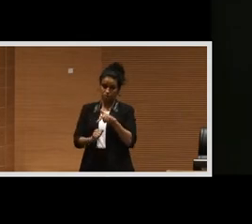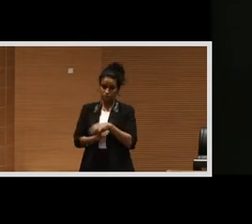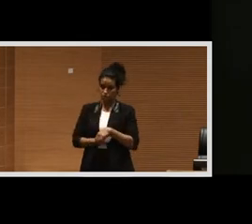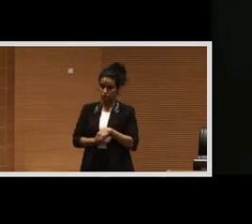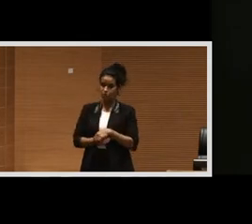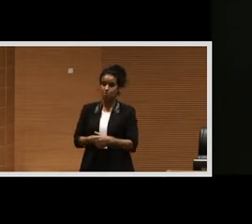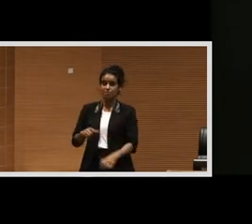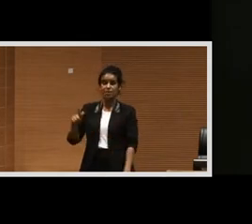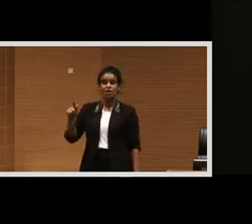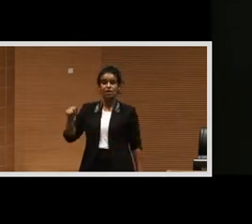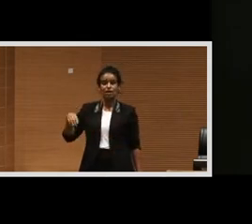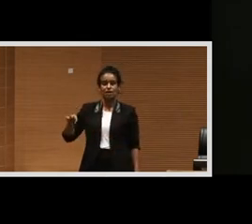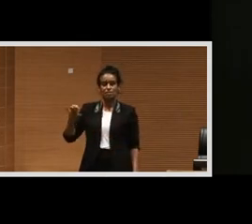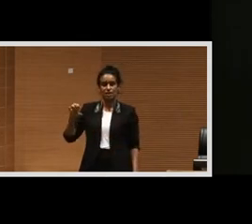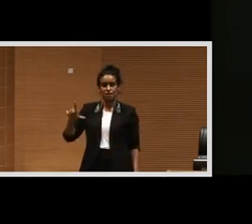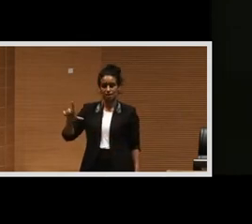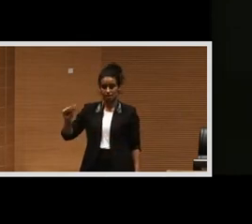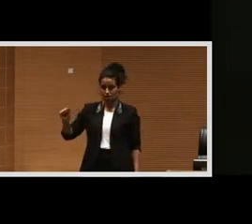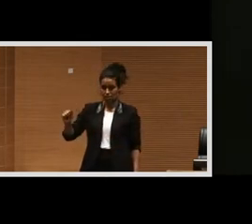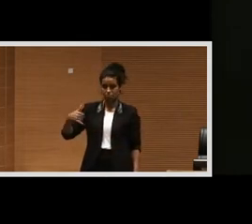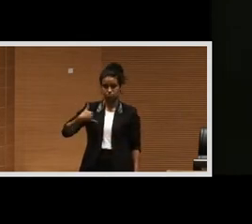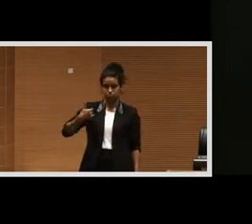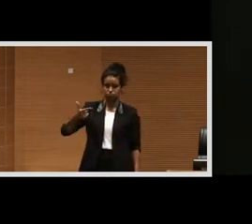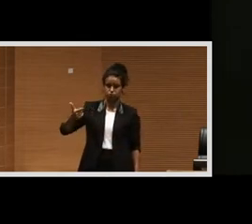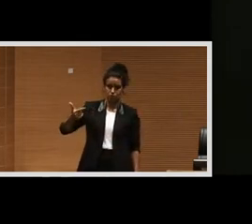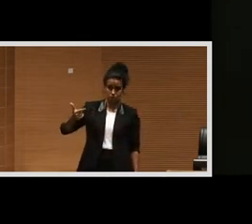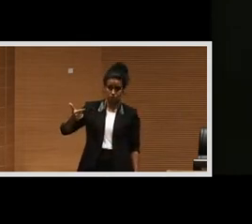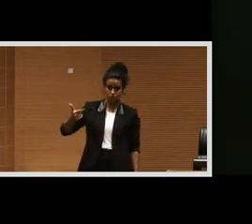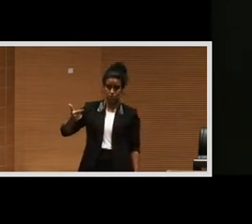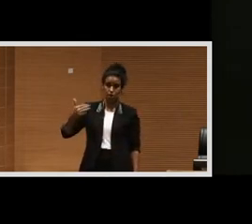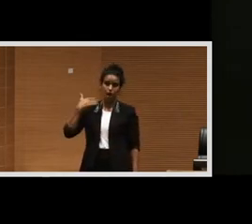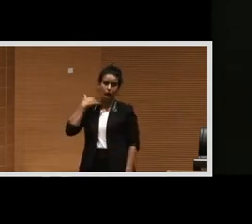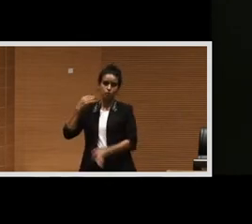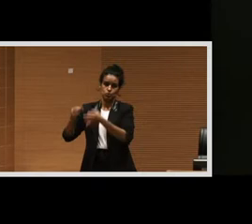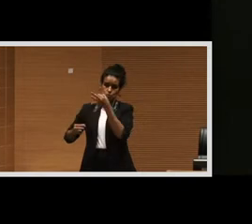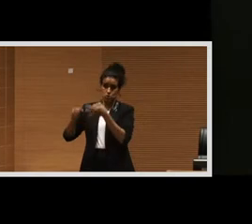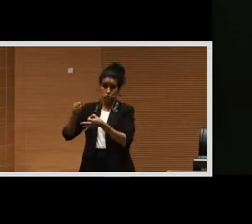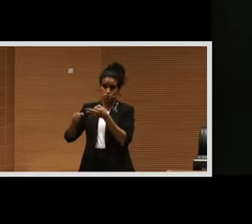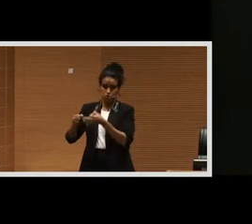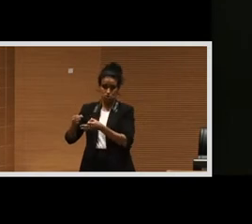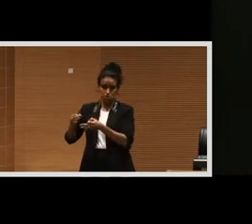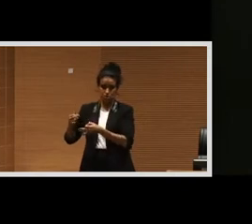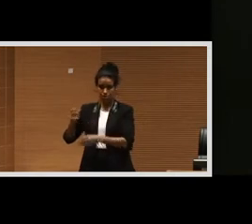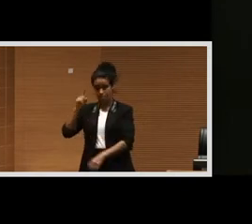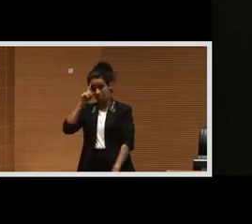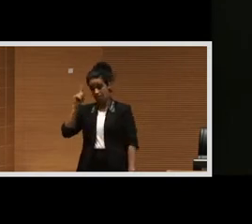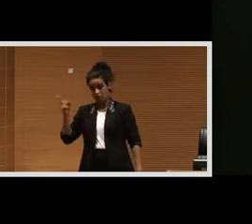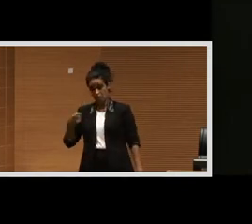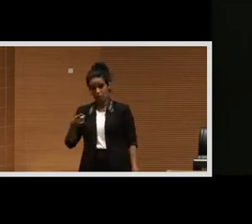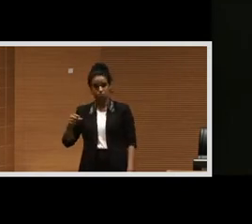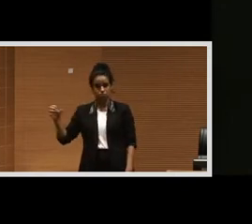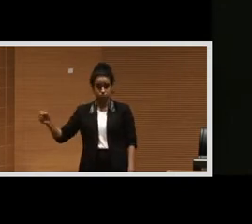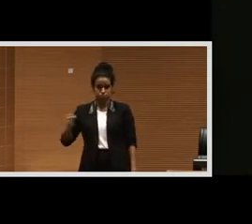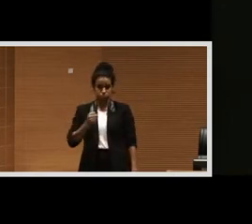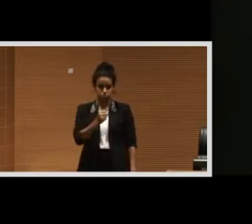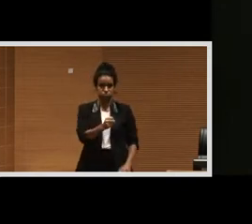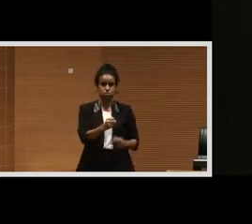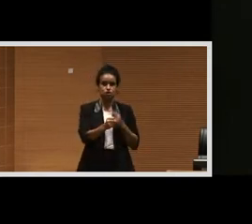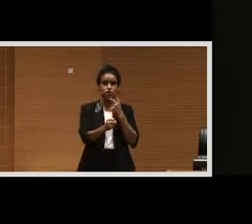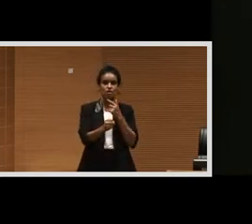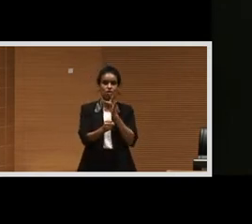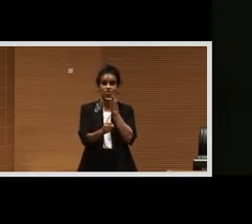encaminhada pelo judiciário, porque Gabriela havia sido retirada da